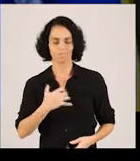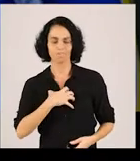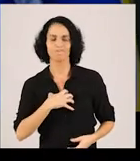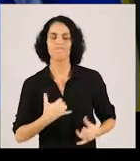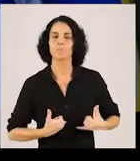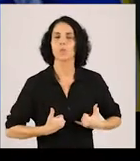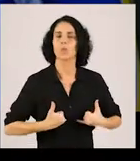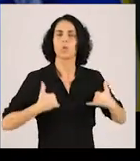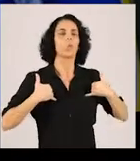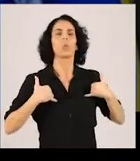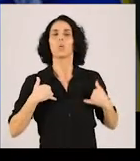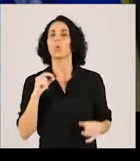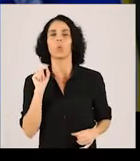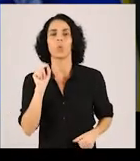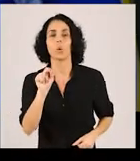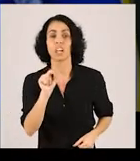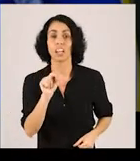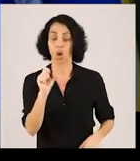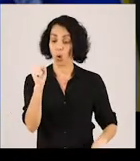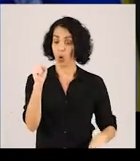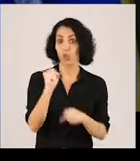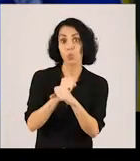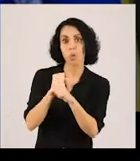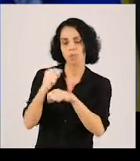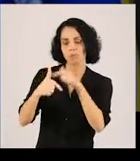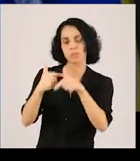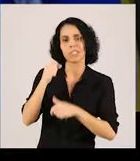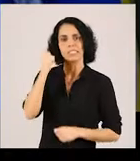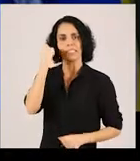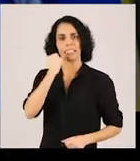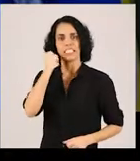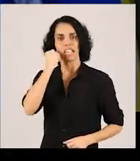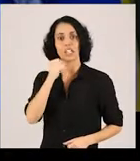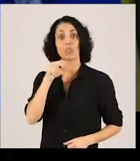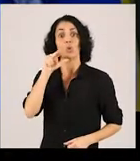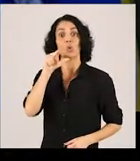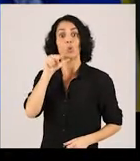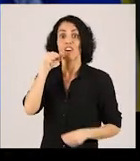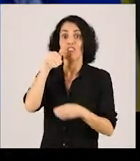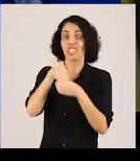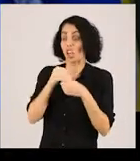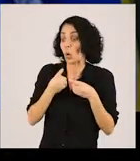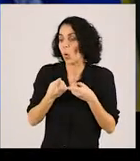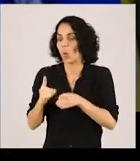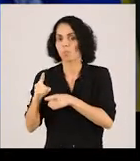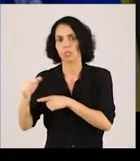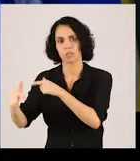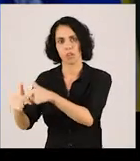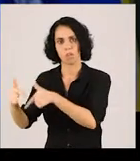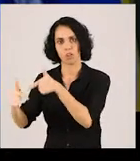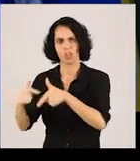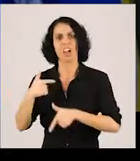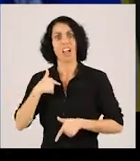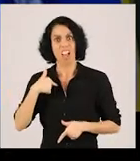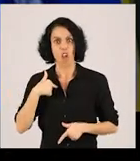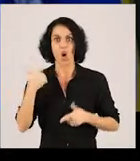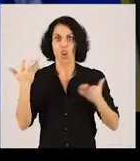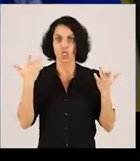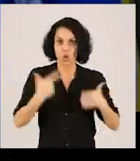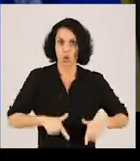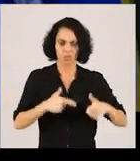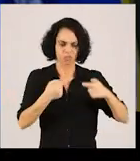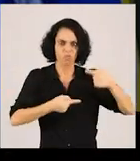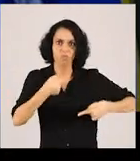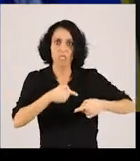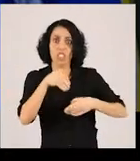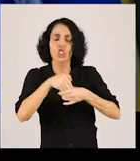Se tem uma coisa que eu tenho orgulho, nesses meus 8 anos de Senado, é que eu nunca votei contra trabalhador. E eu vou disputar a eleição dizendo quem